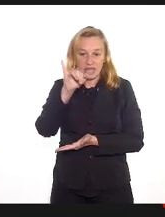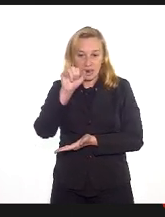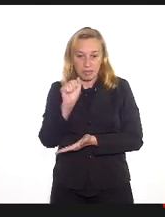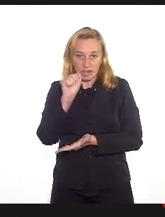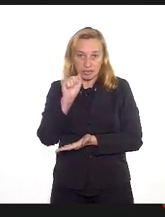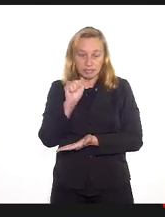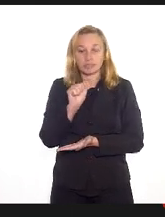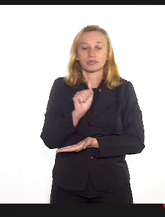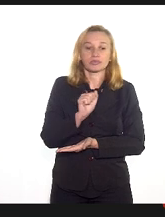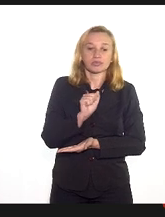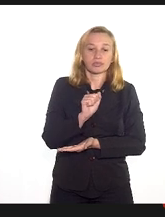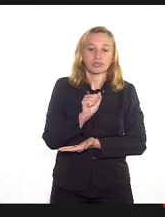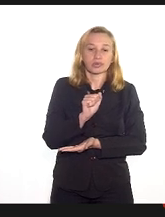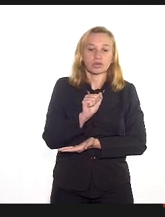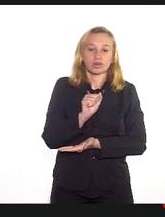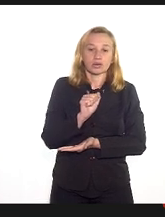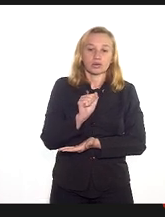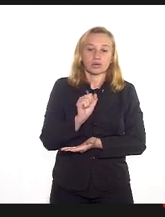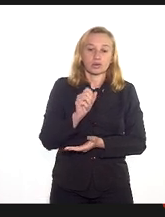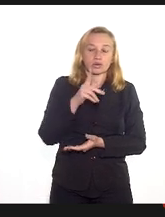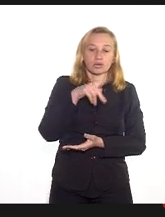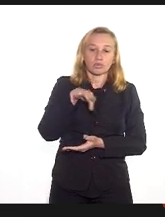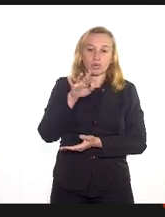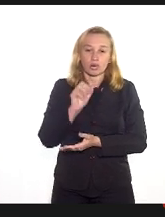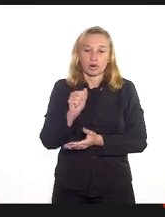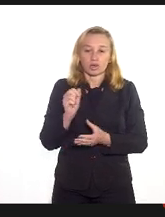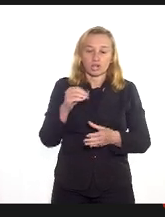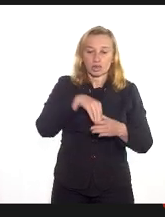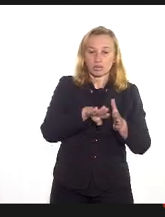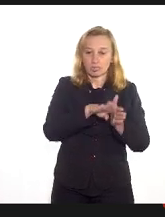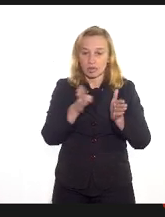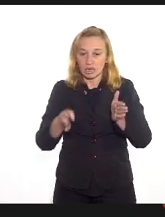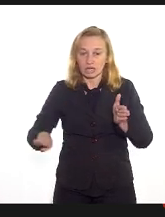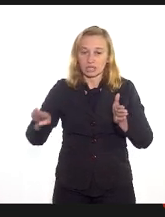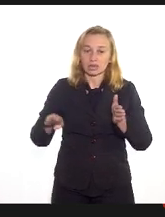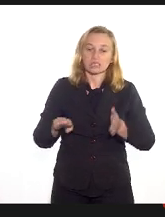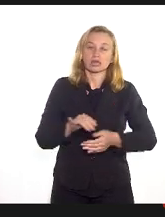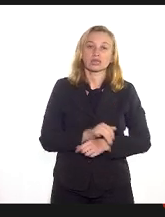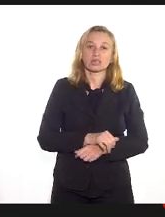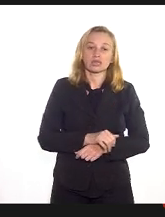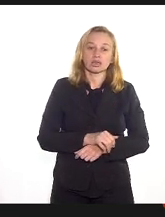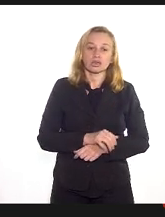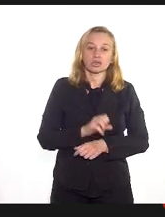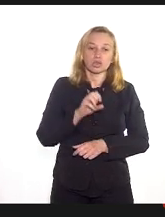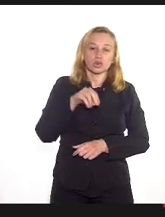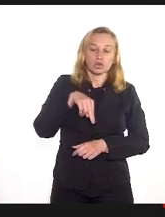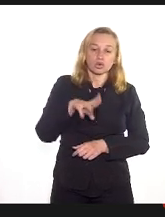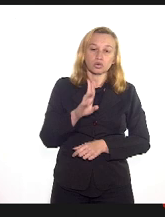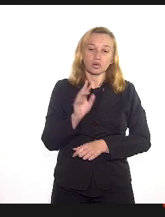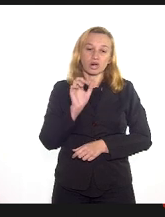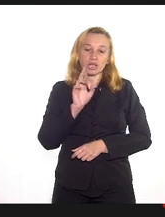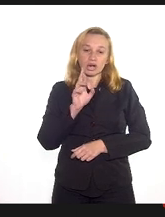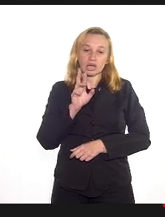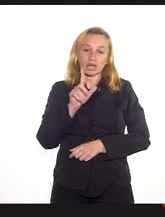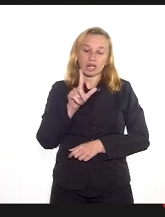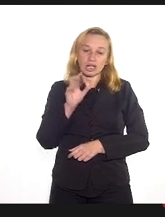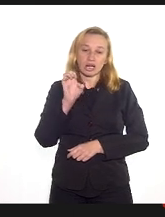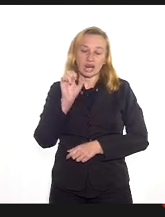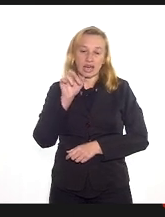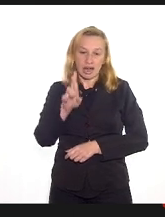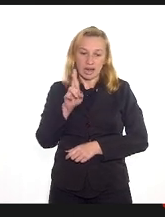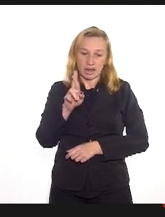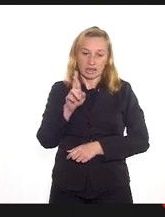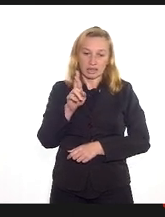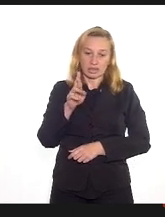nucleado no programa de construção de submarinos e o programa nuclear da Marinha. Como os